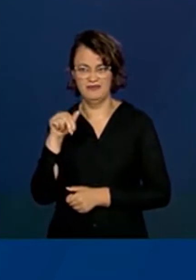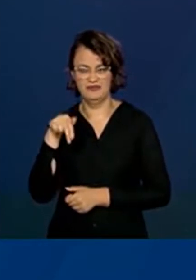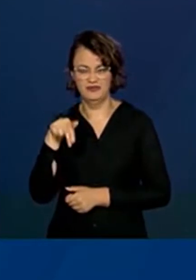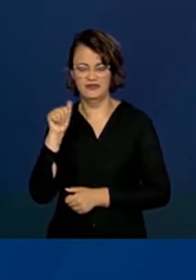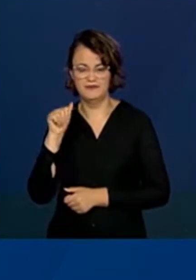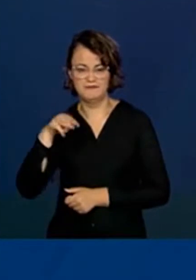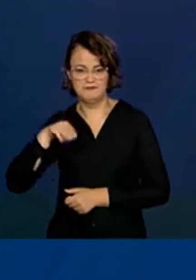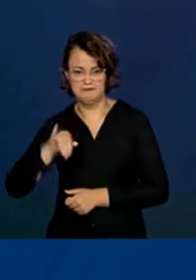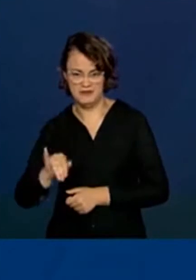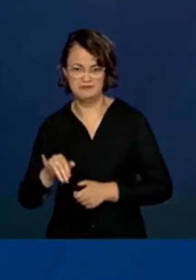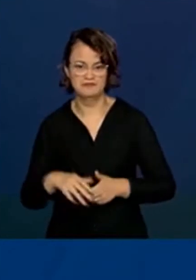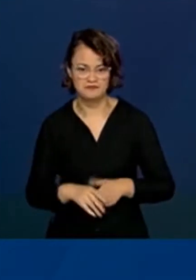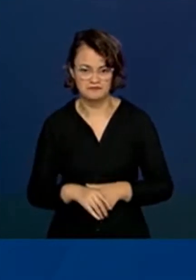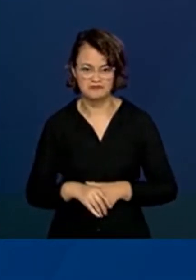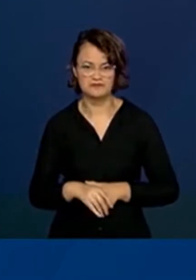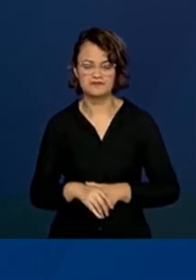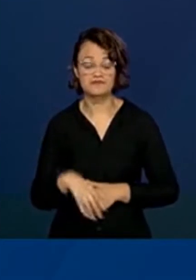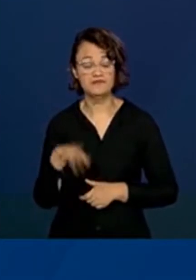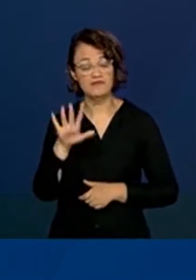nós estamos prevendo aí